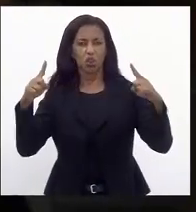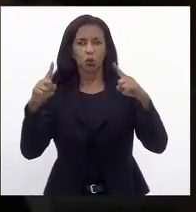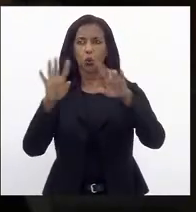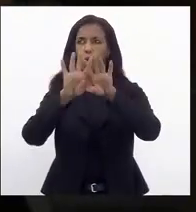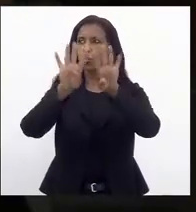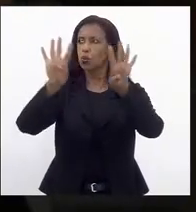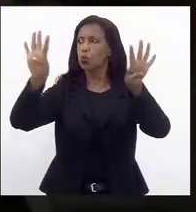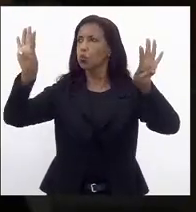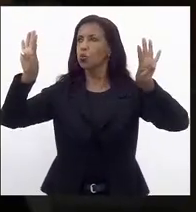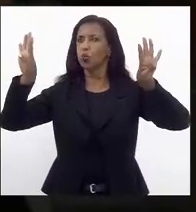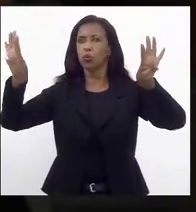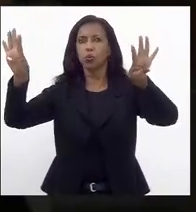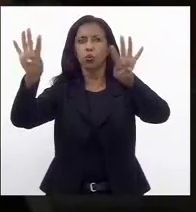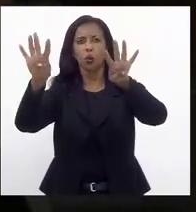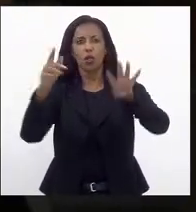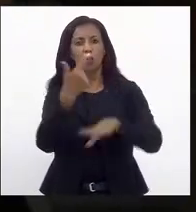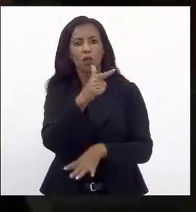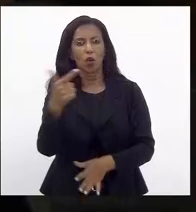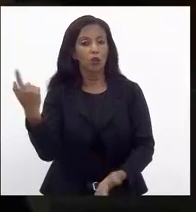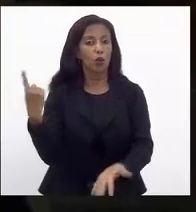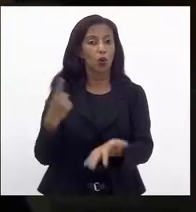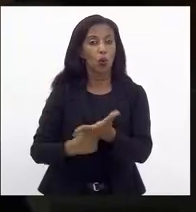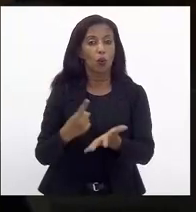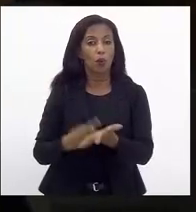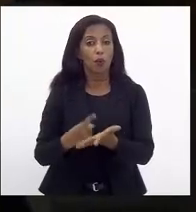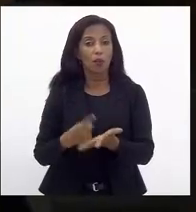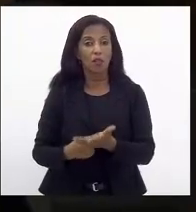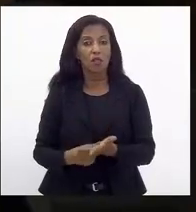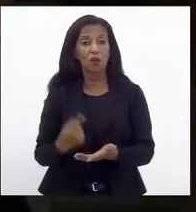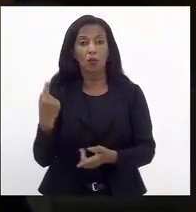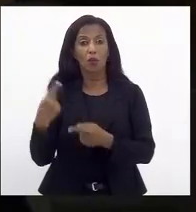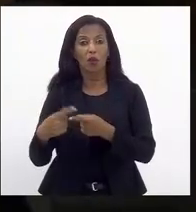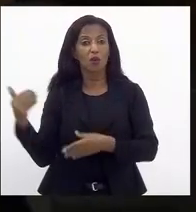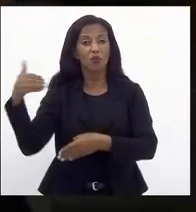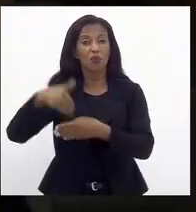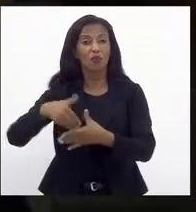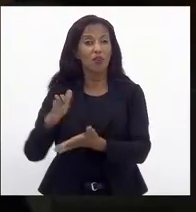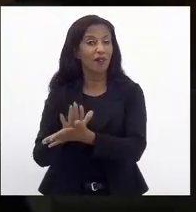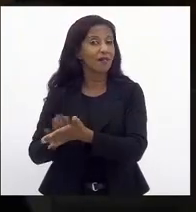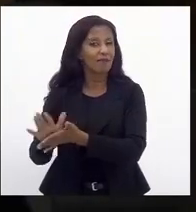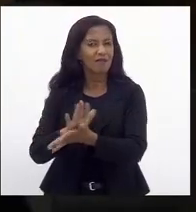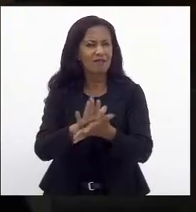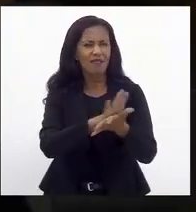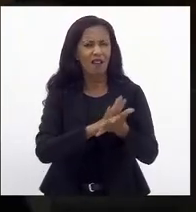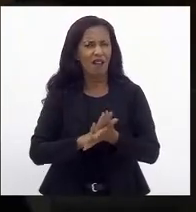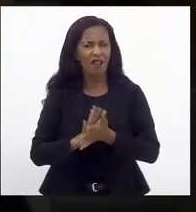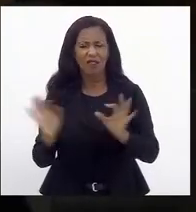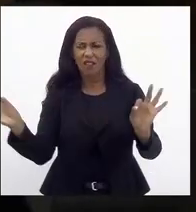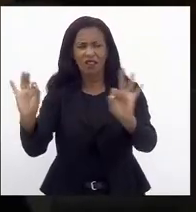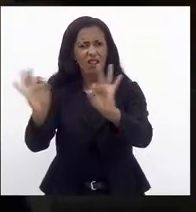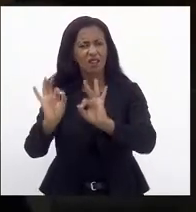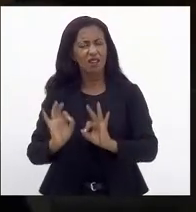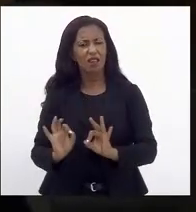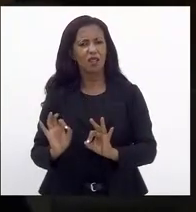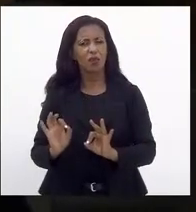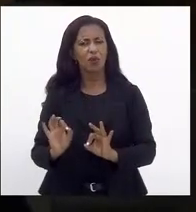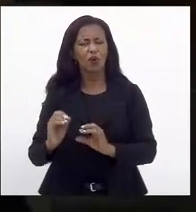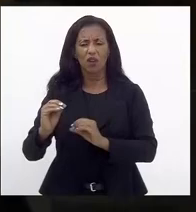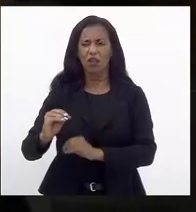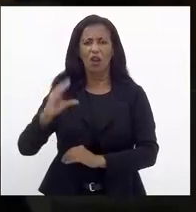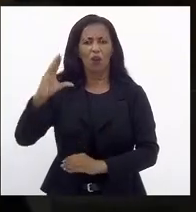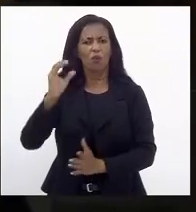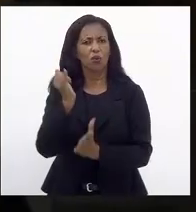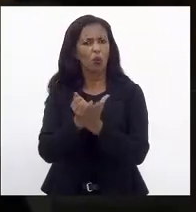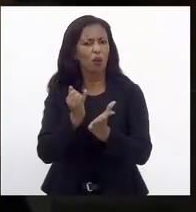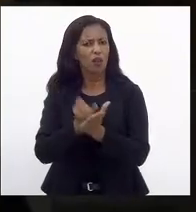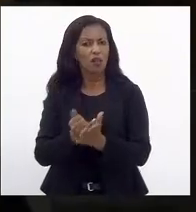Galerias sem o compromisso Por que não votaram em nada nada e nenhum projeto que aumentou a